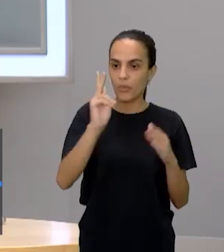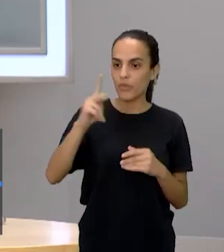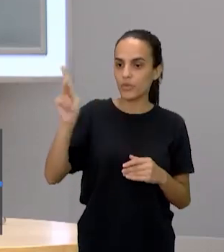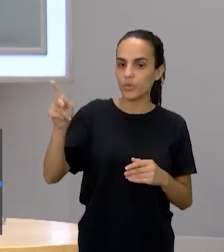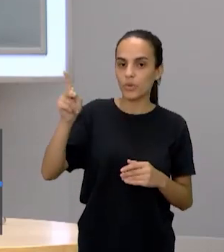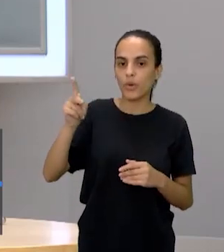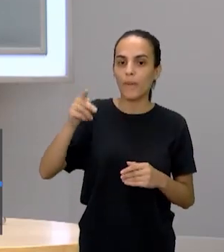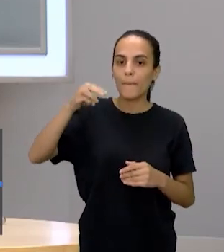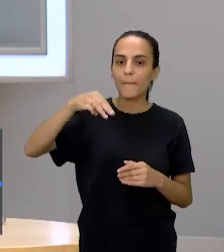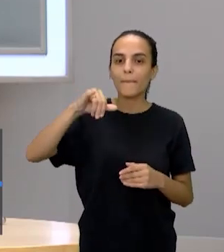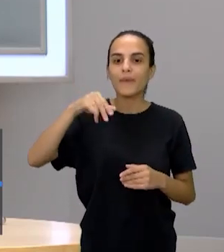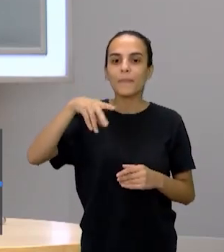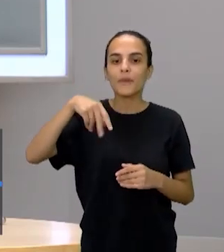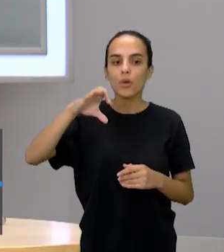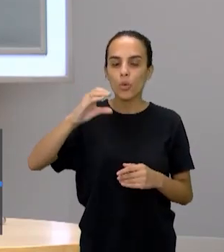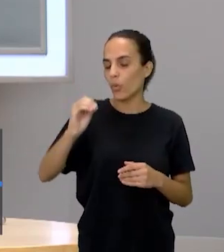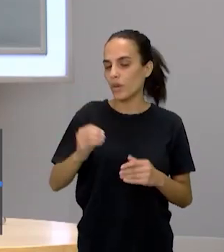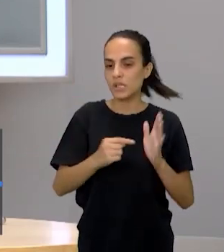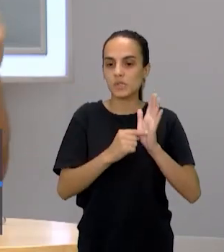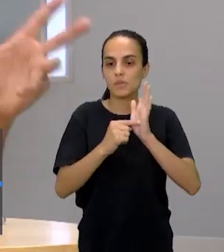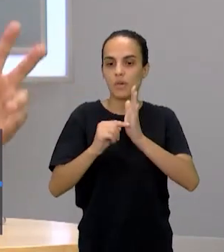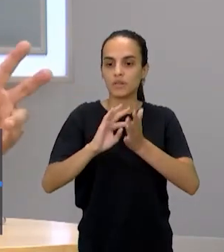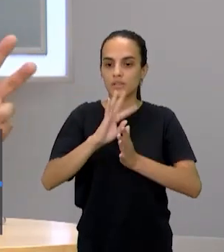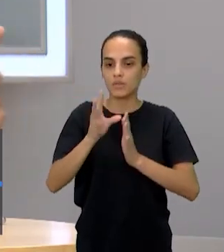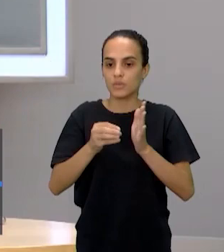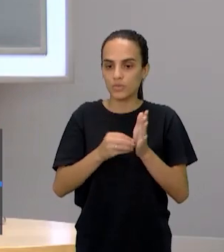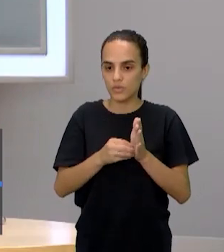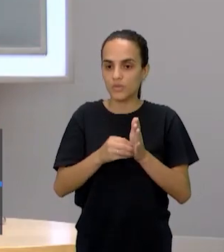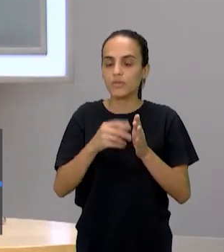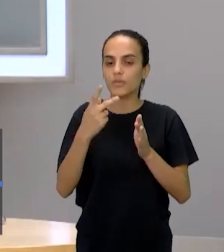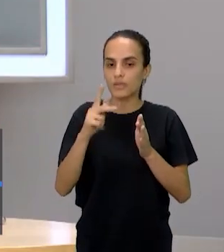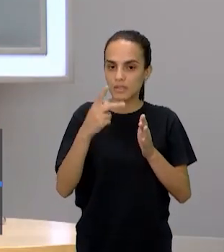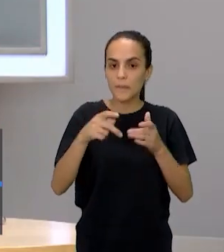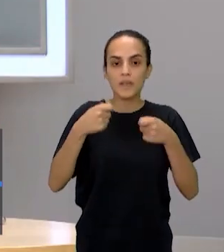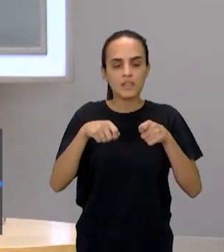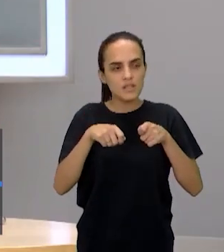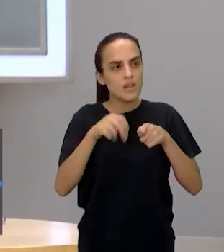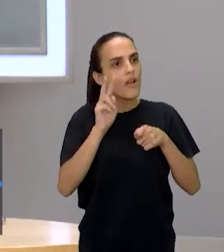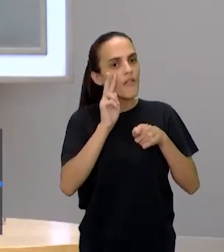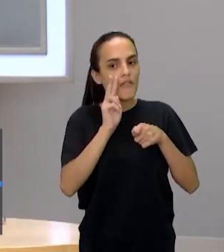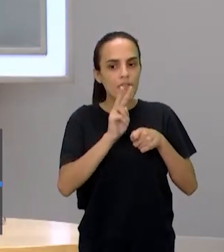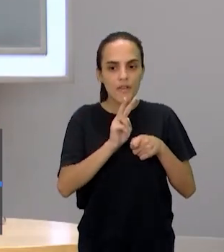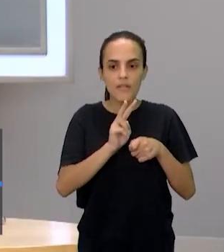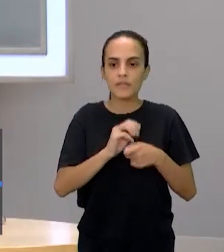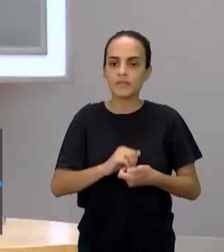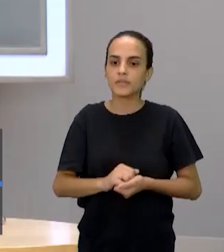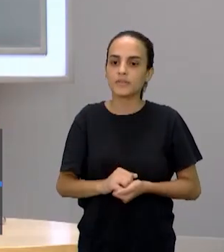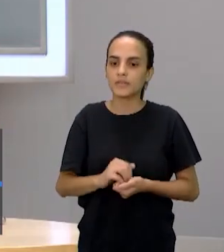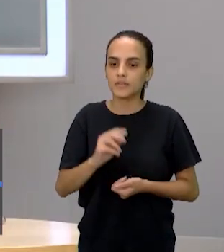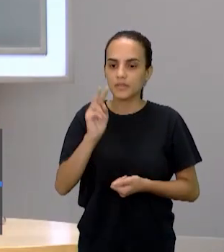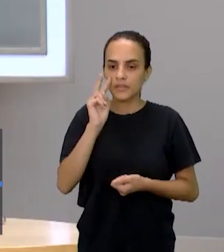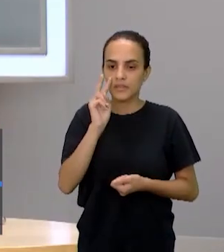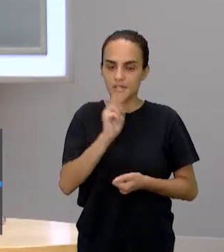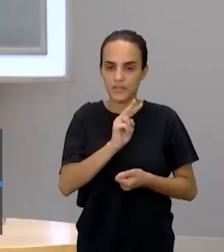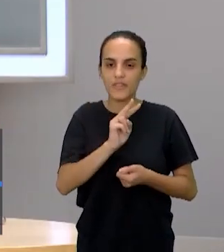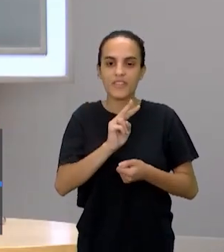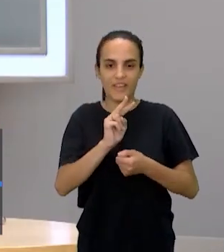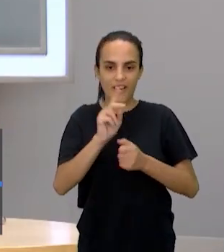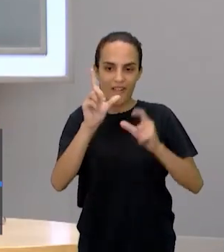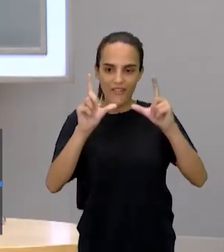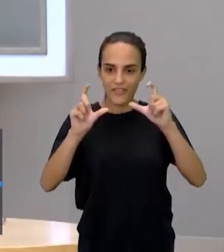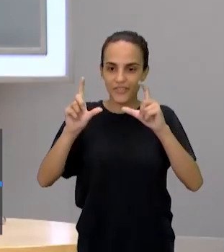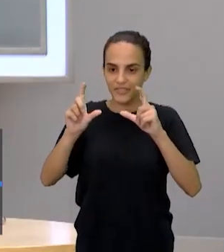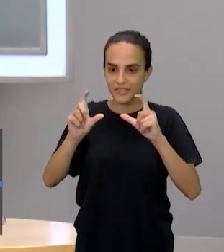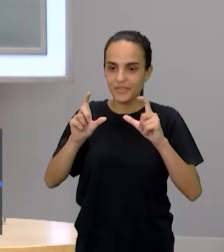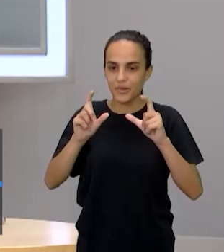mímico faz? Ele te mostra tudo e você tem que imaginar o que está acontecendo ali. Você vê o mímico fazendo aquelas imagens, você,